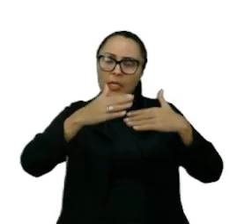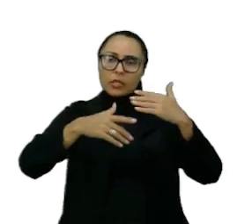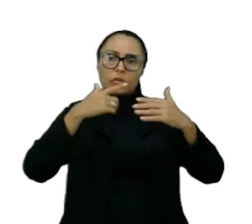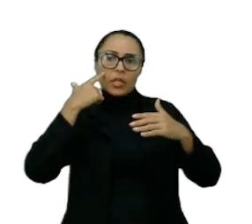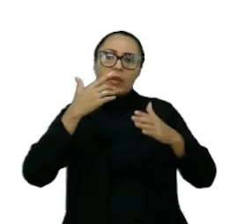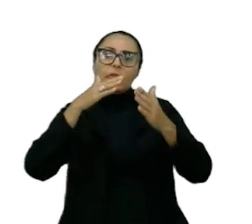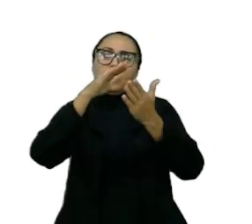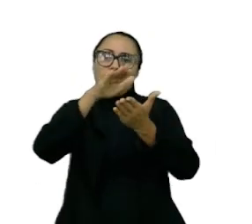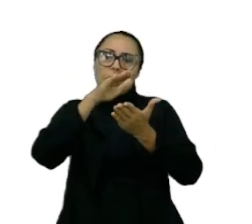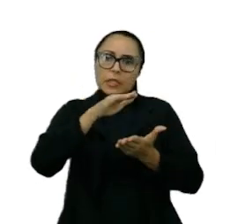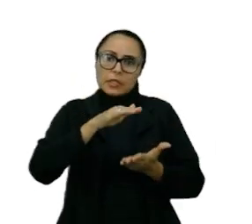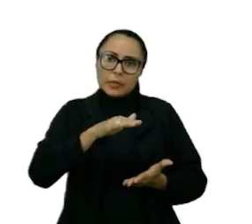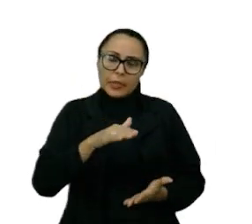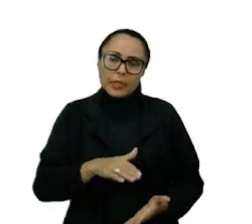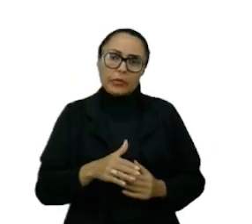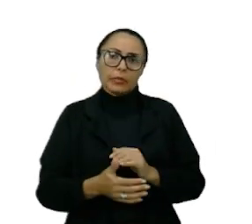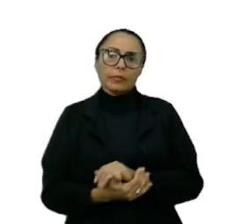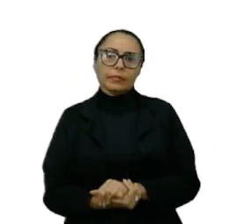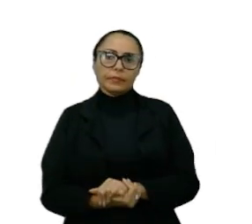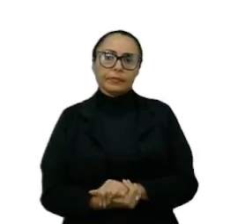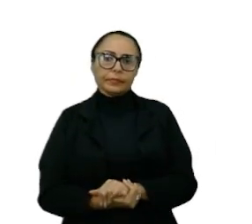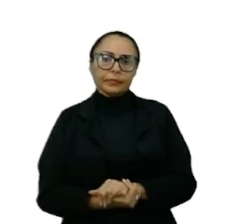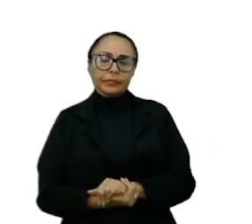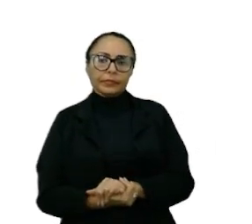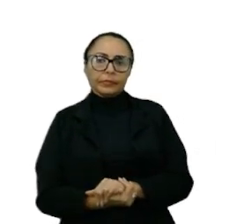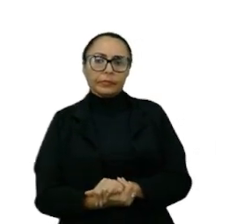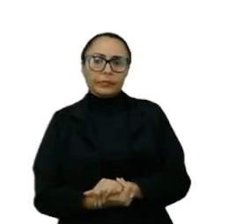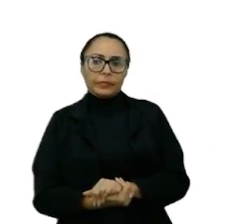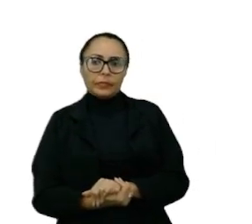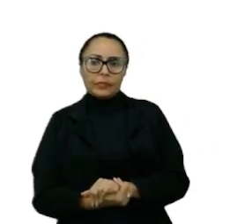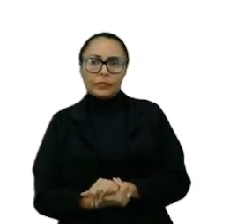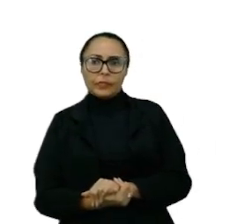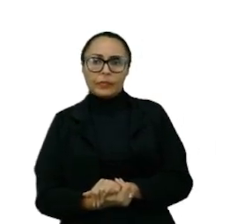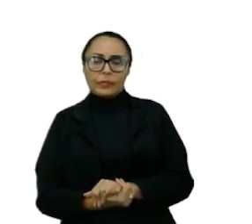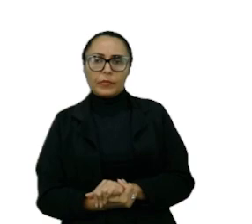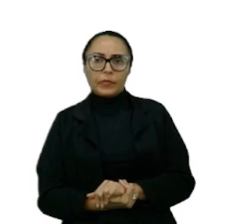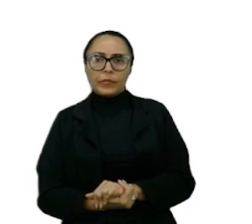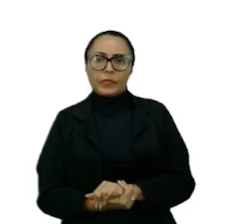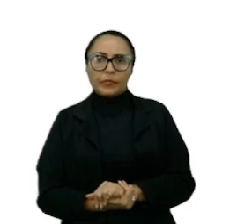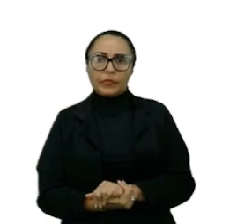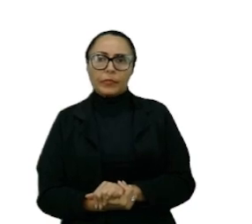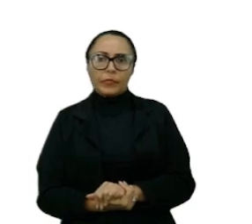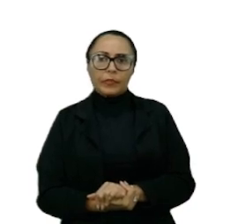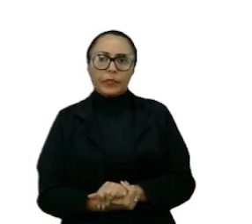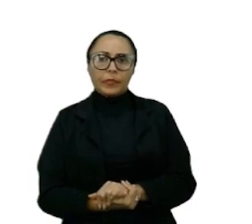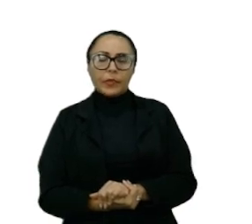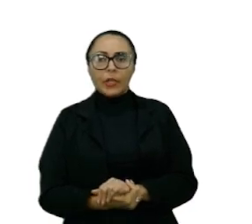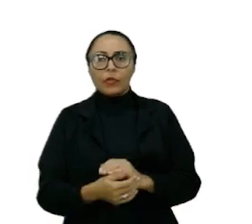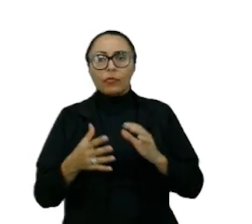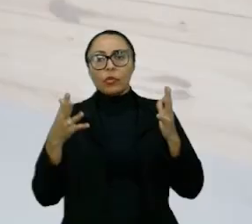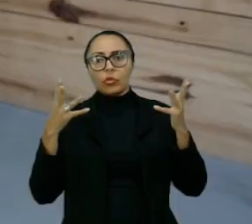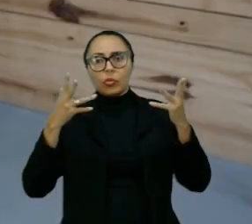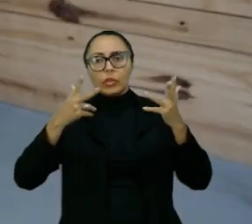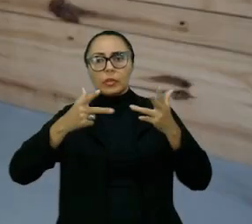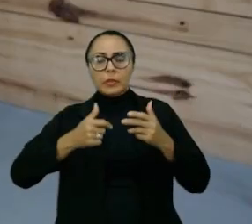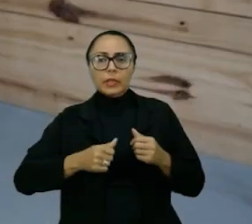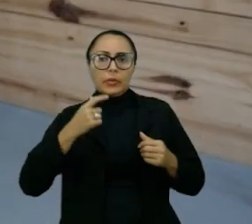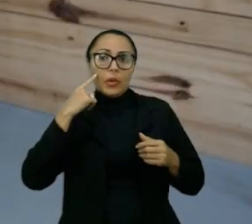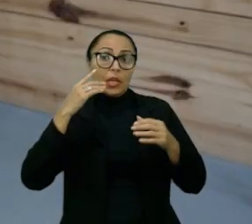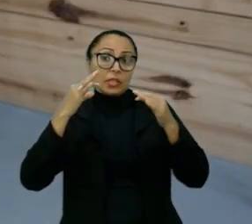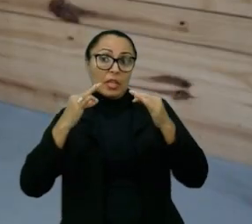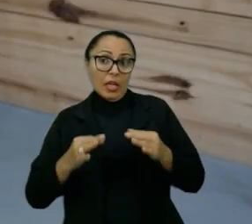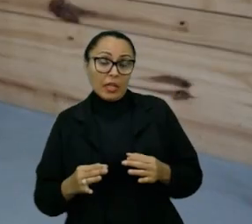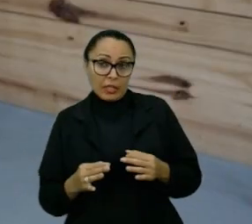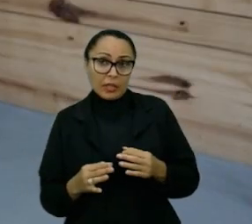desde o condicionamento, desde o transporte, desde a distribuição no posto de gasolina, foi toda comprometida exatamente por